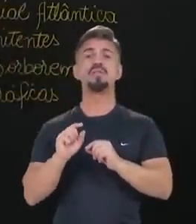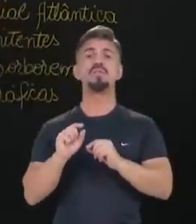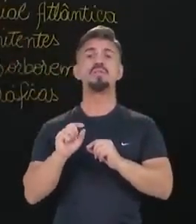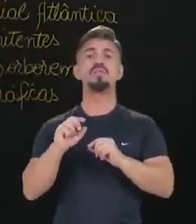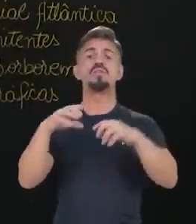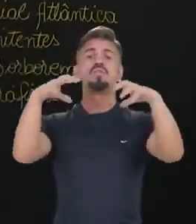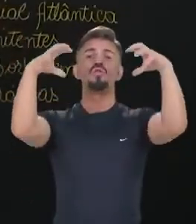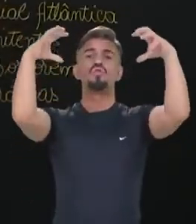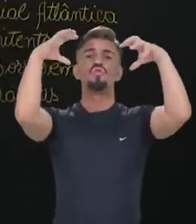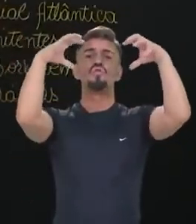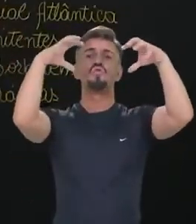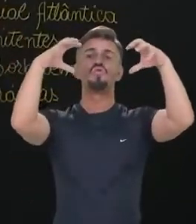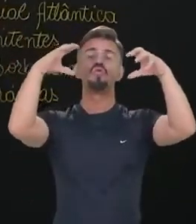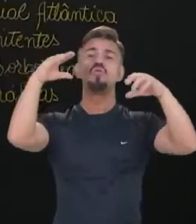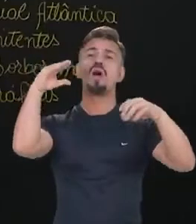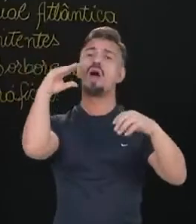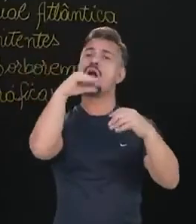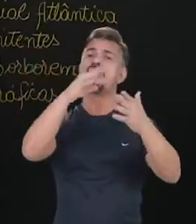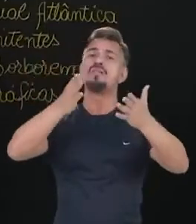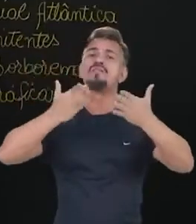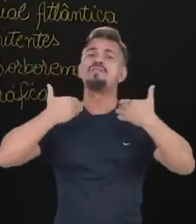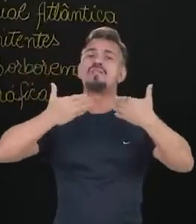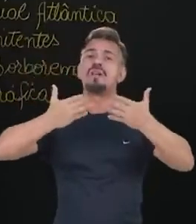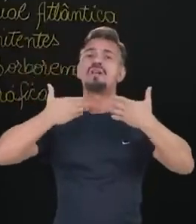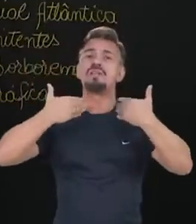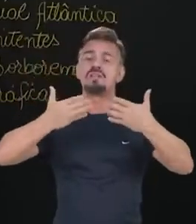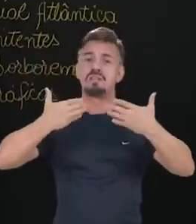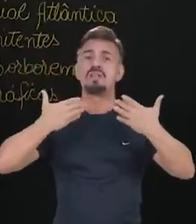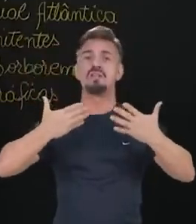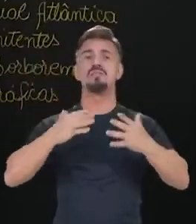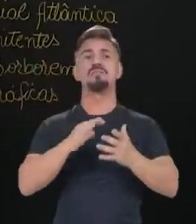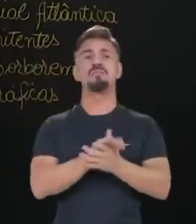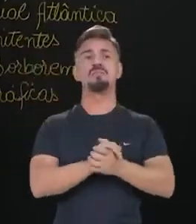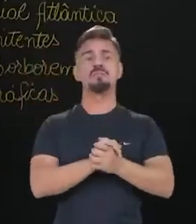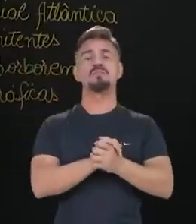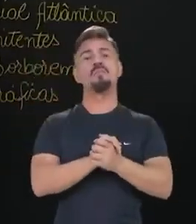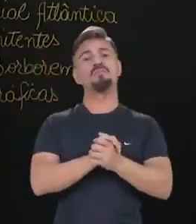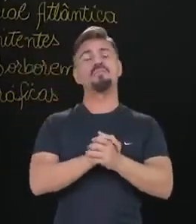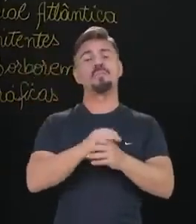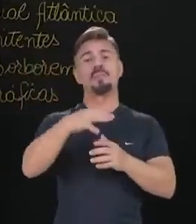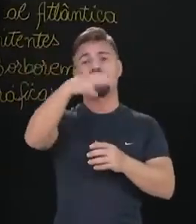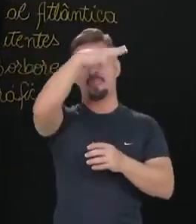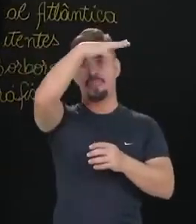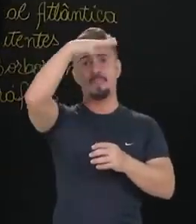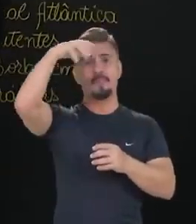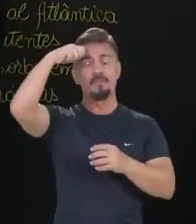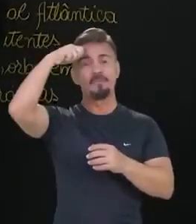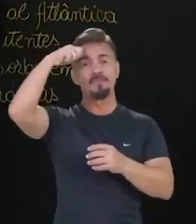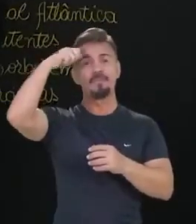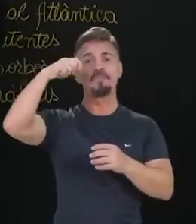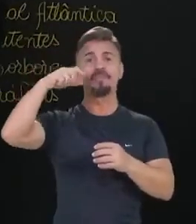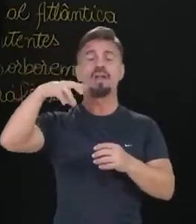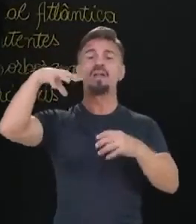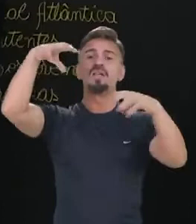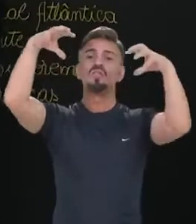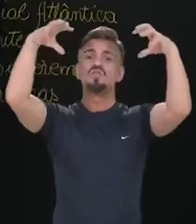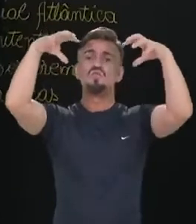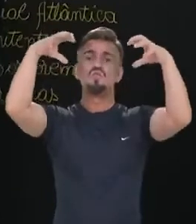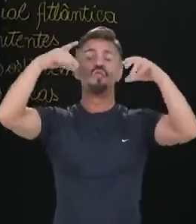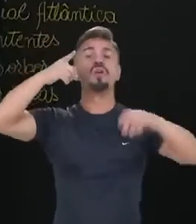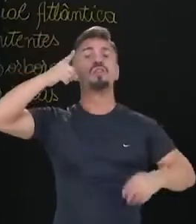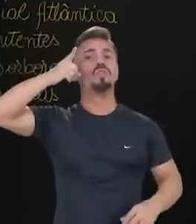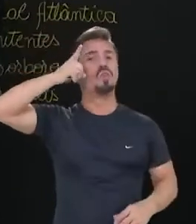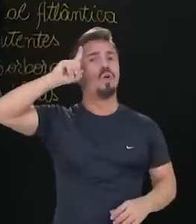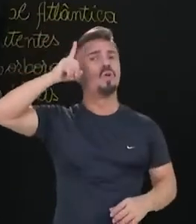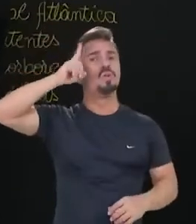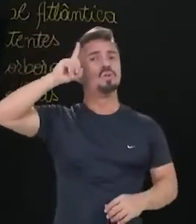de chuvas de verão. Mas lá na região do domínio morfoclimático da Amazônia, nós vamos chamar isso de chuva de todo